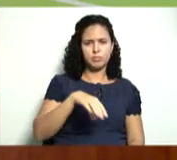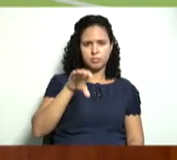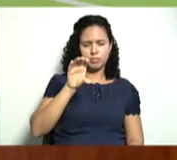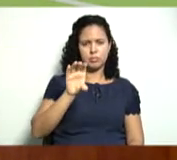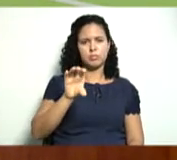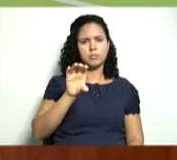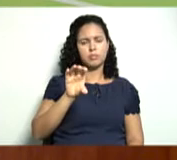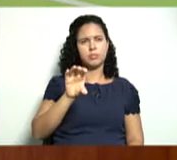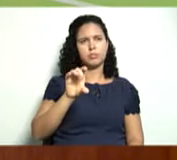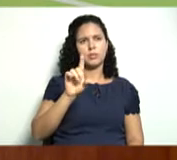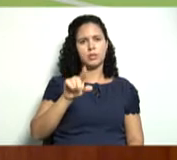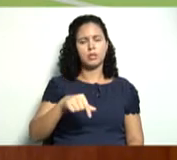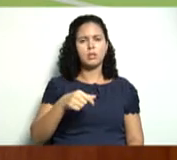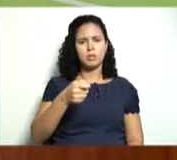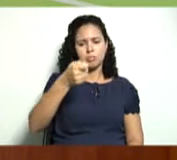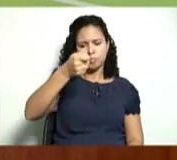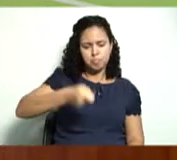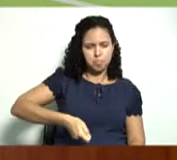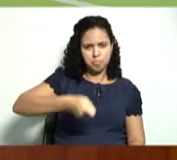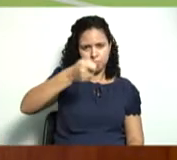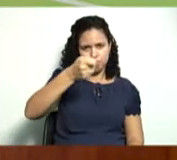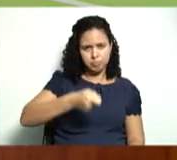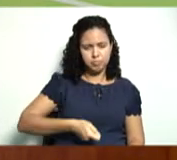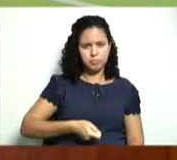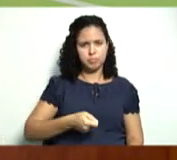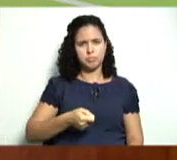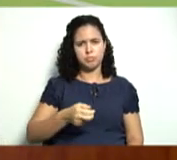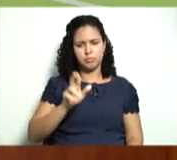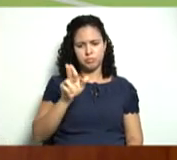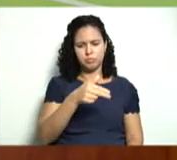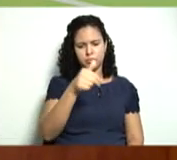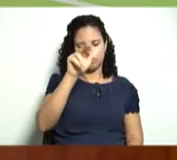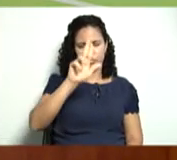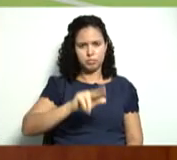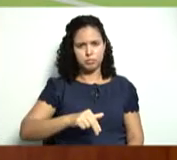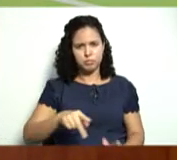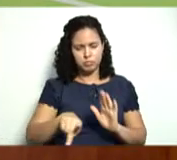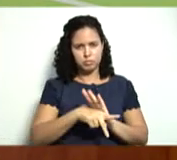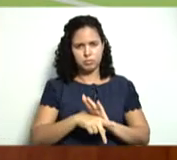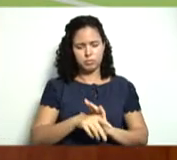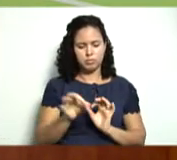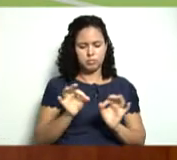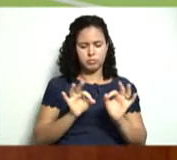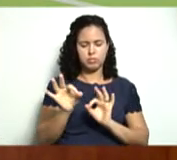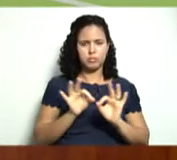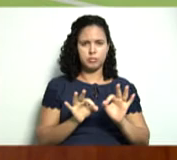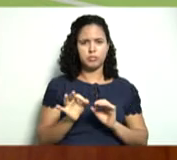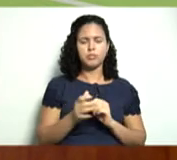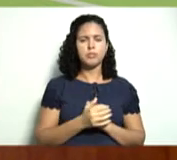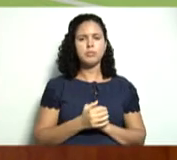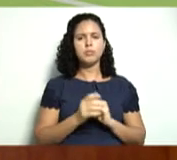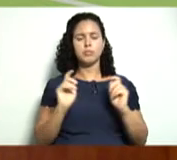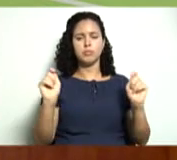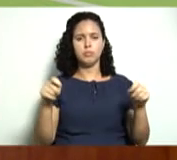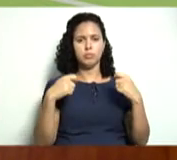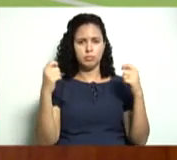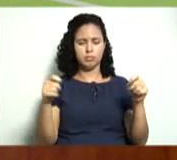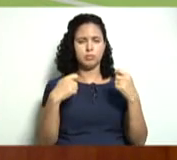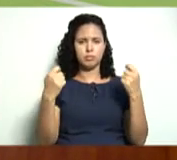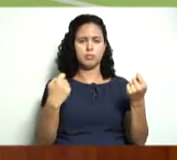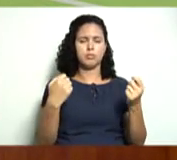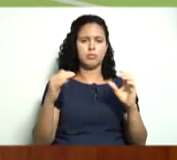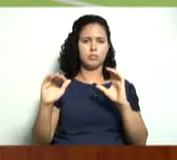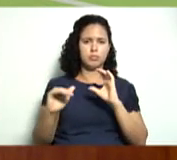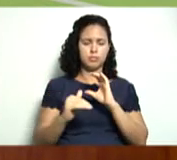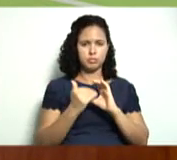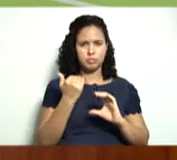um inseto formatação pra para essa resposta aí eles ariquemes também está mandando aqui professor da escola enrique